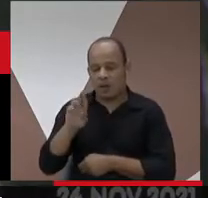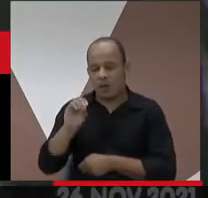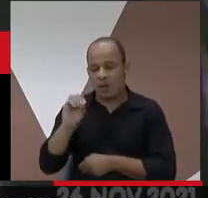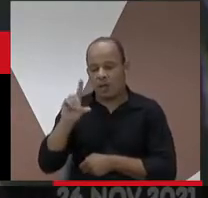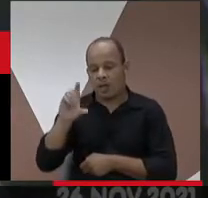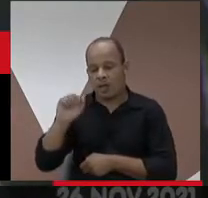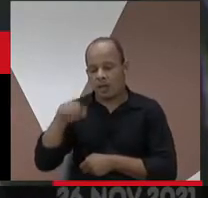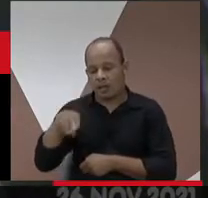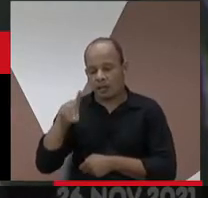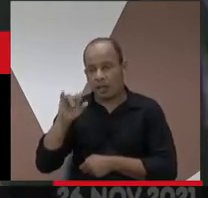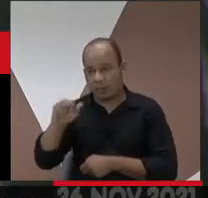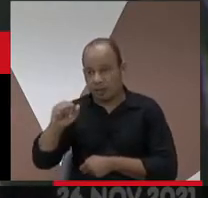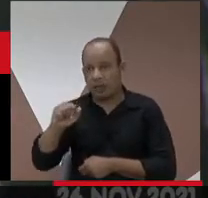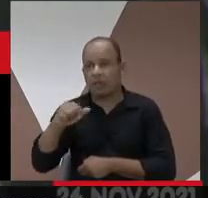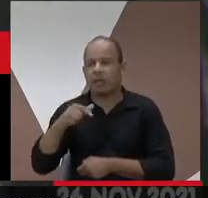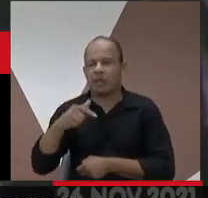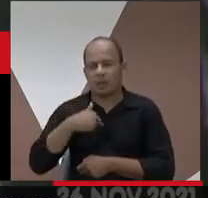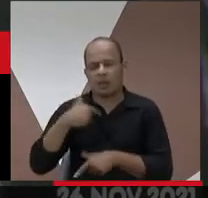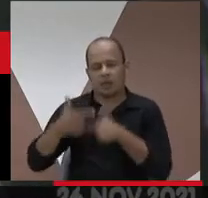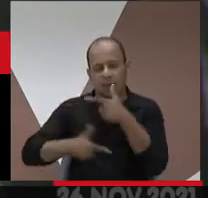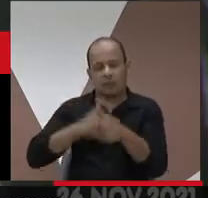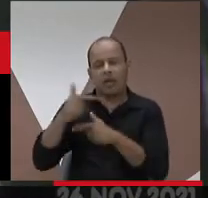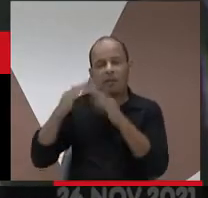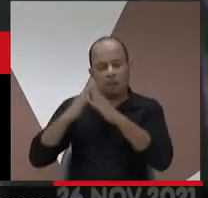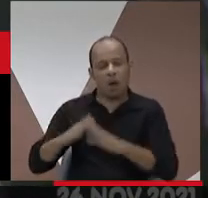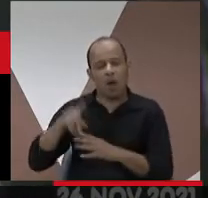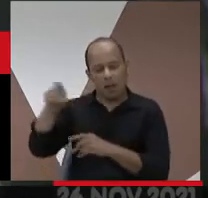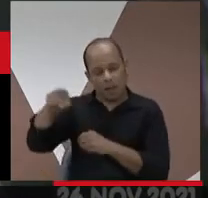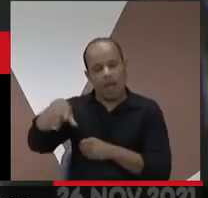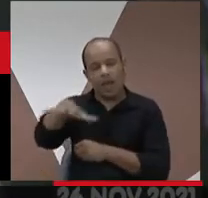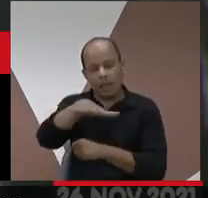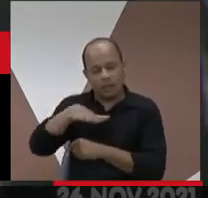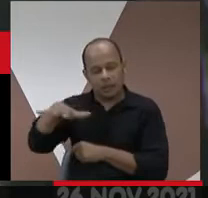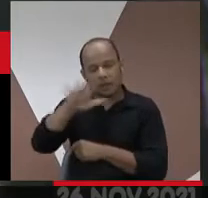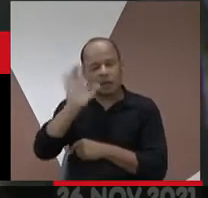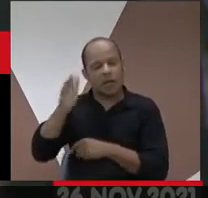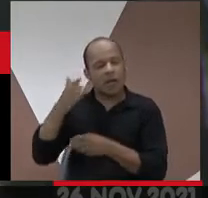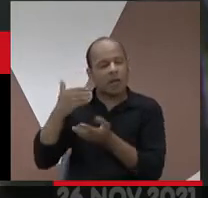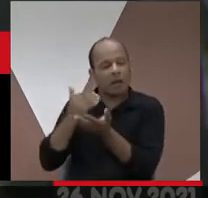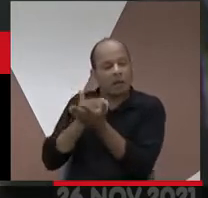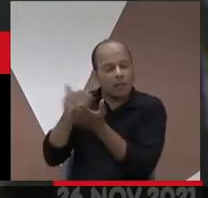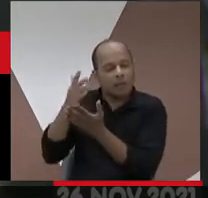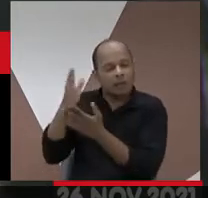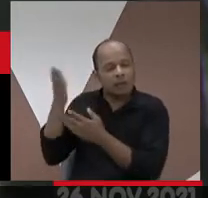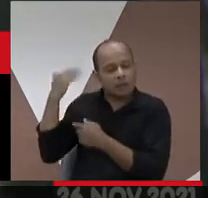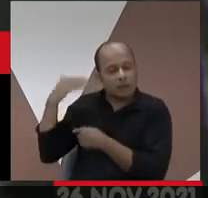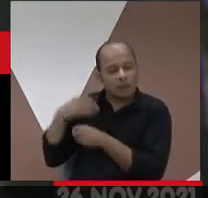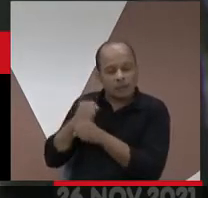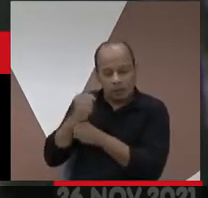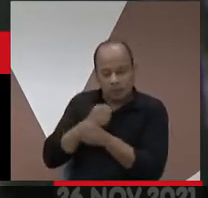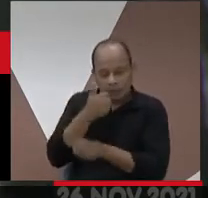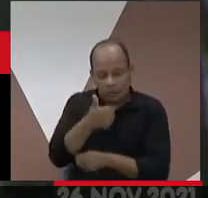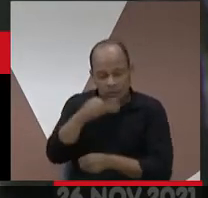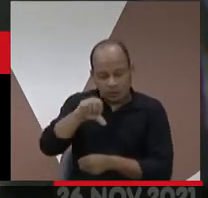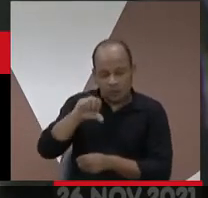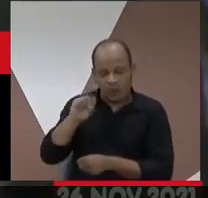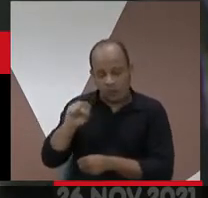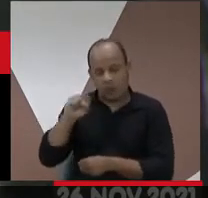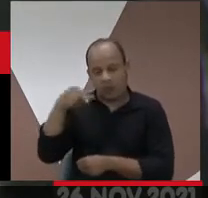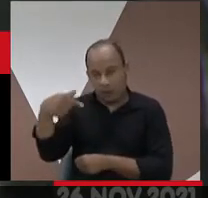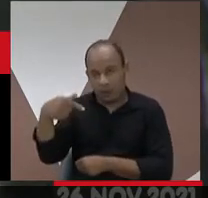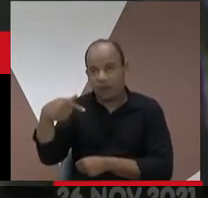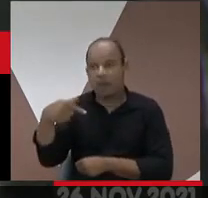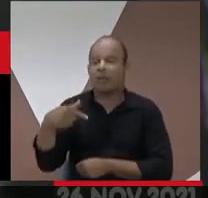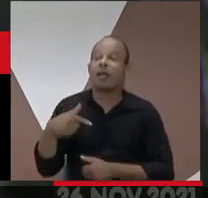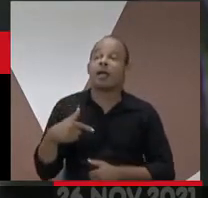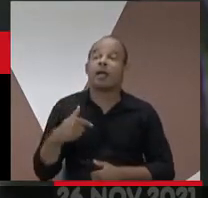do Petrolândia desde 87. Então, eu venho trazer o que eu converso com os moradores da minha regional. A